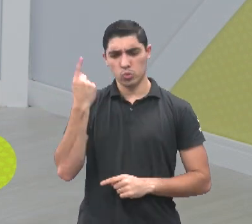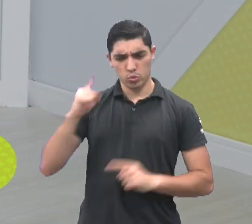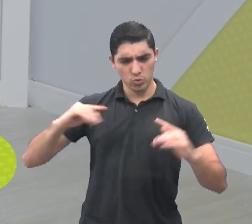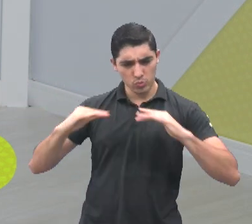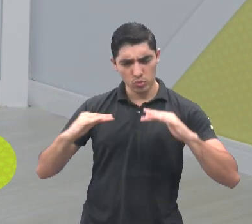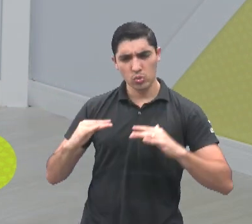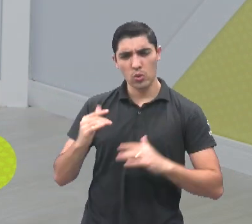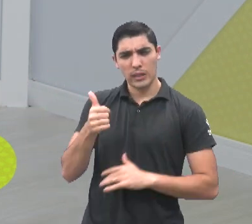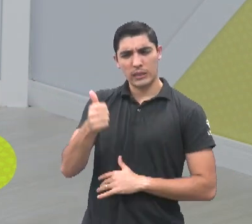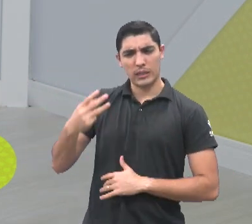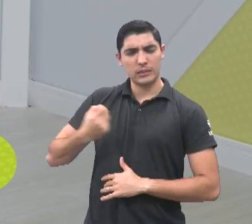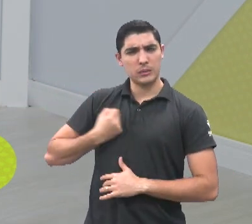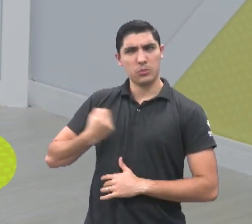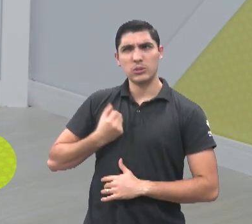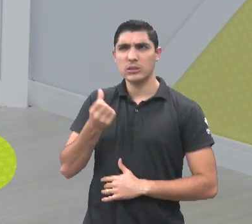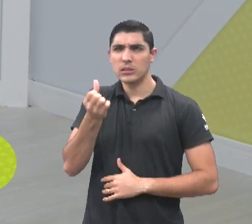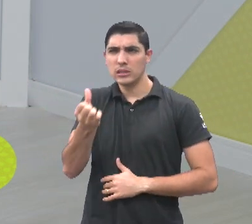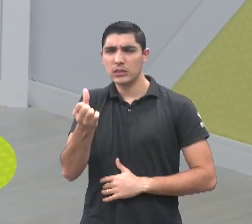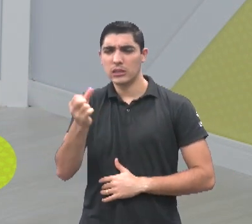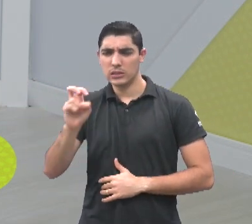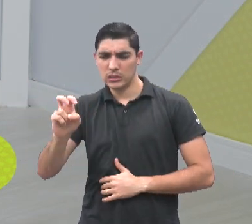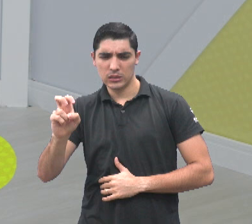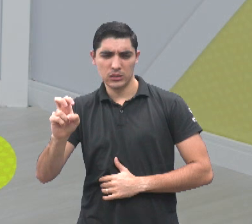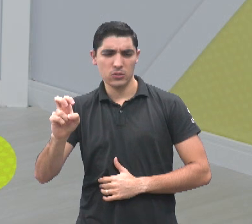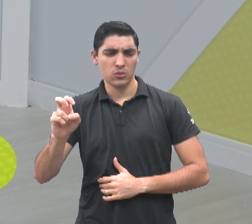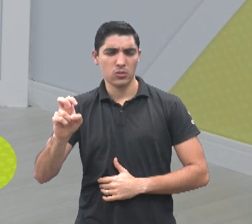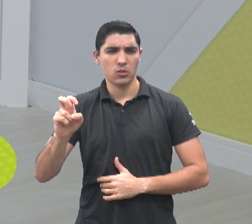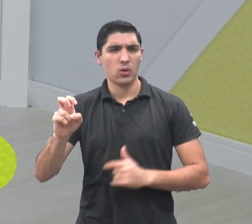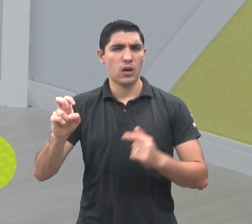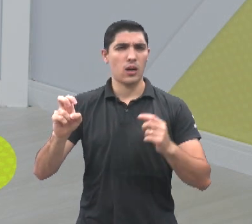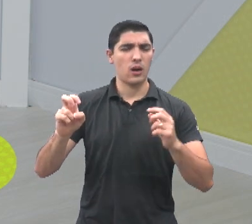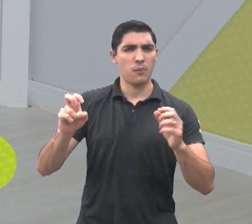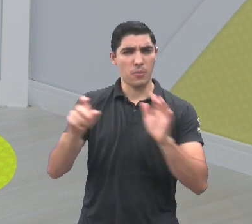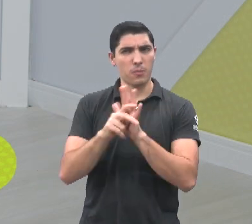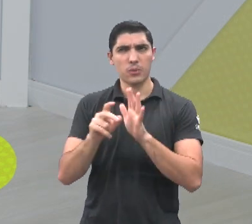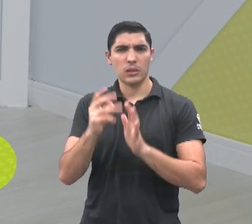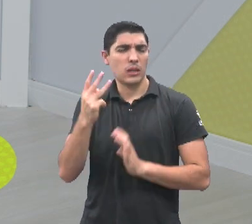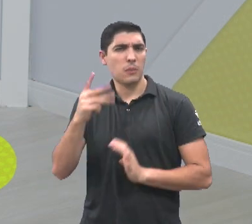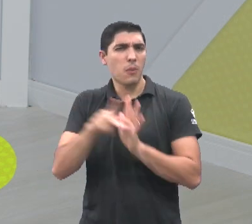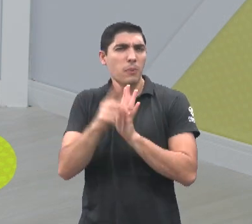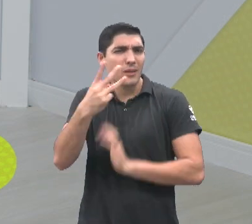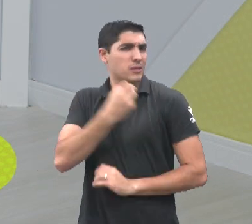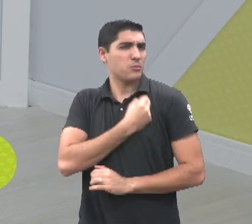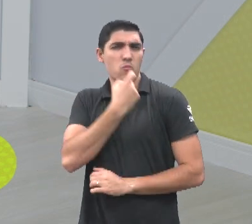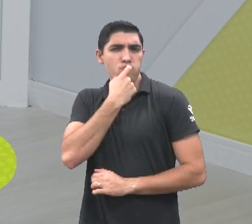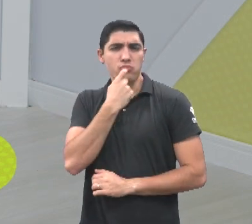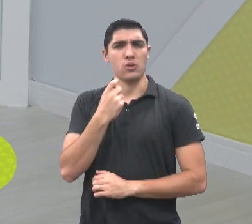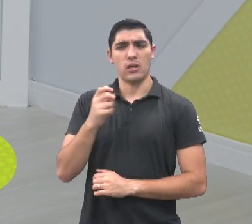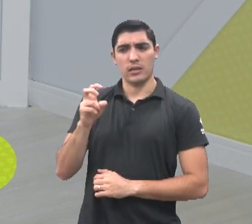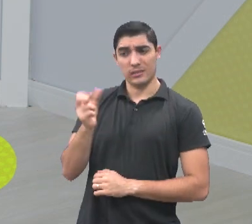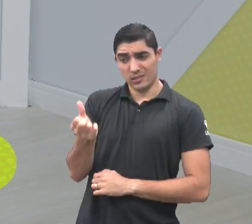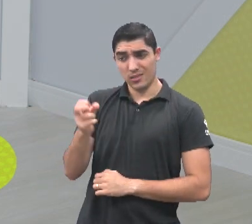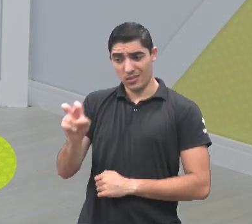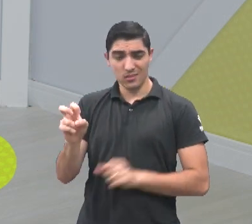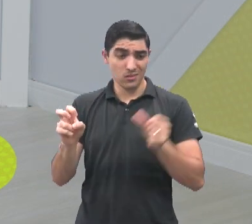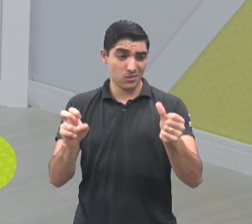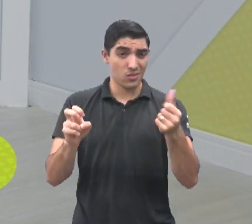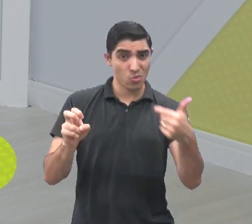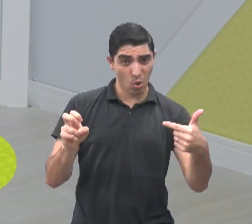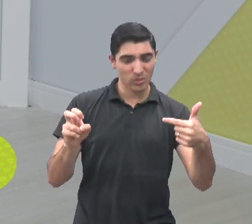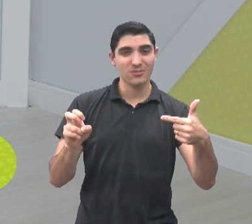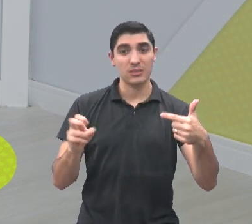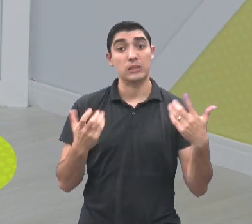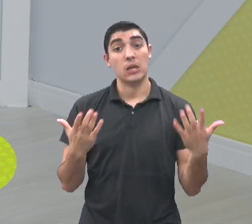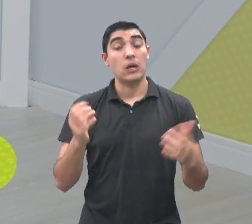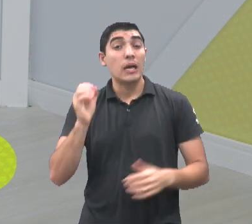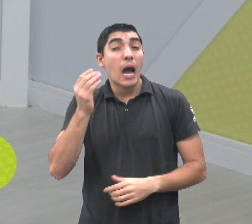75-62, ou algo parecido com isso, né? Jogo que foi aqui em São José dos Campos. E agora o São José busca dar o troco. Ainda se vier um troco acima